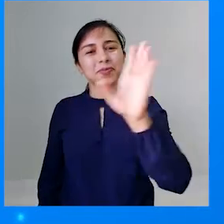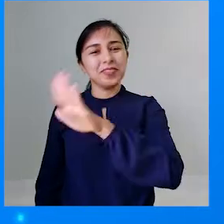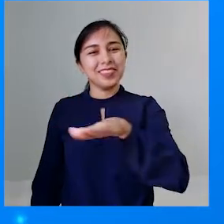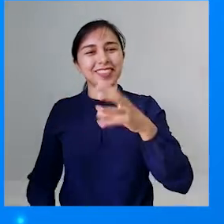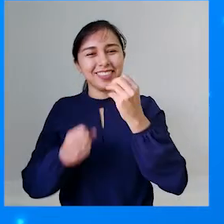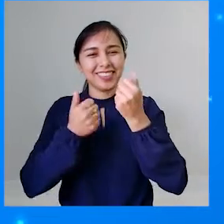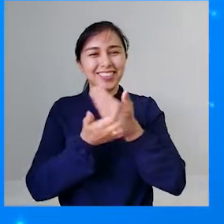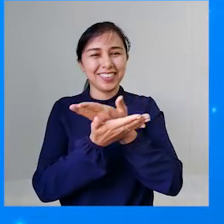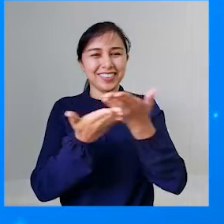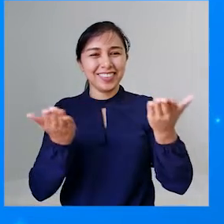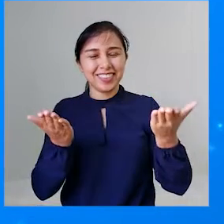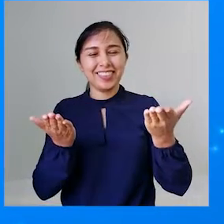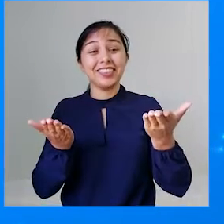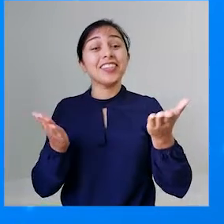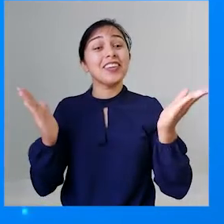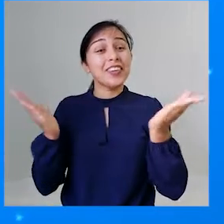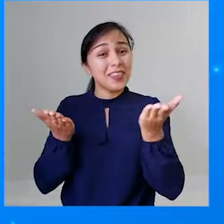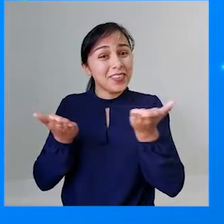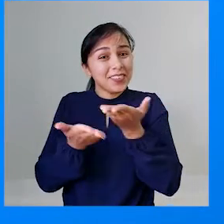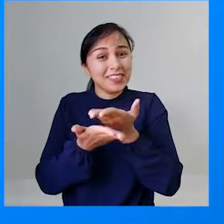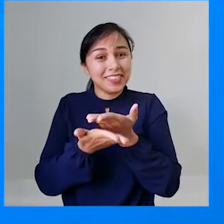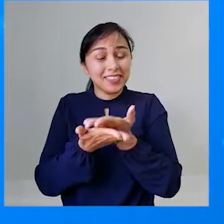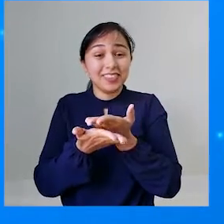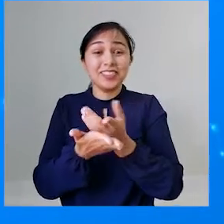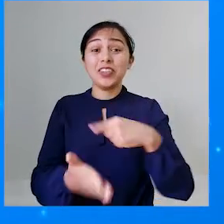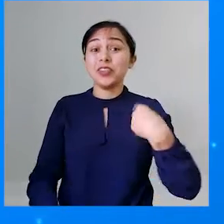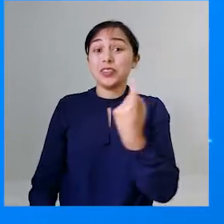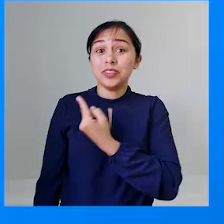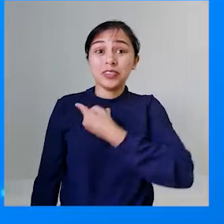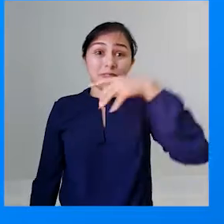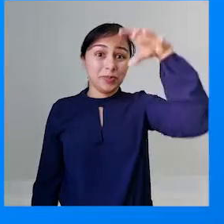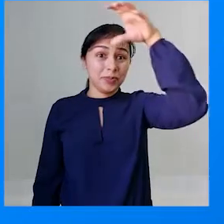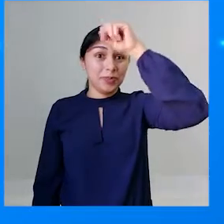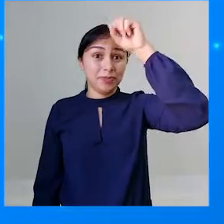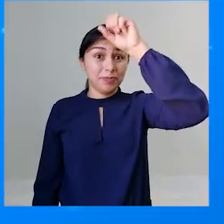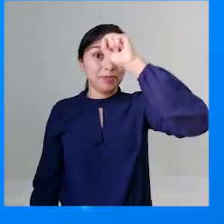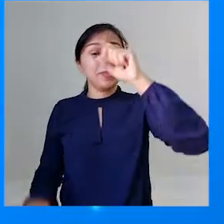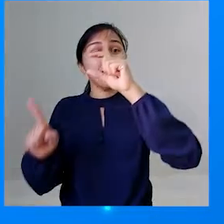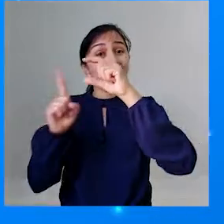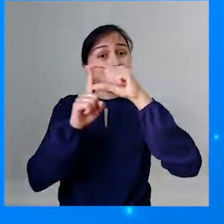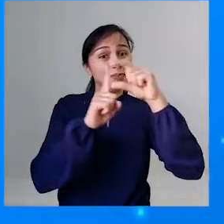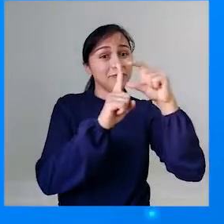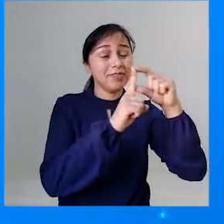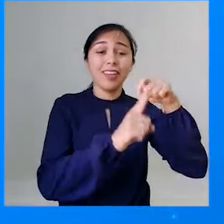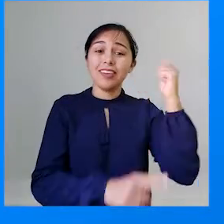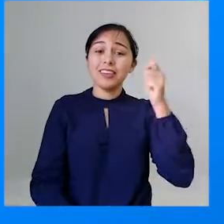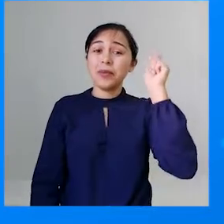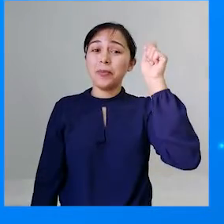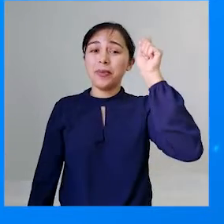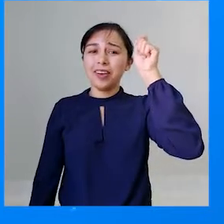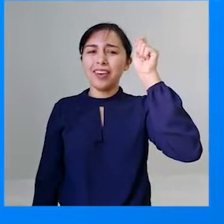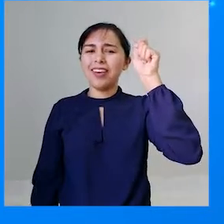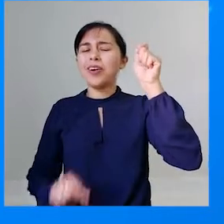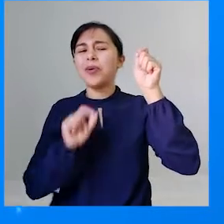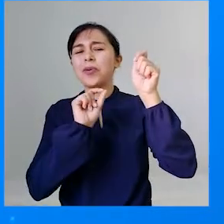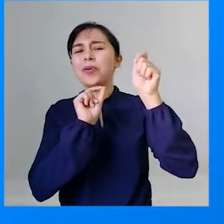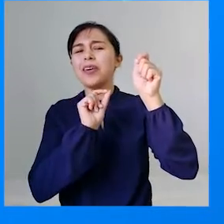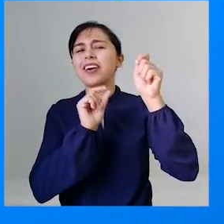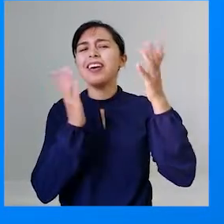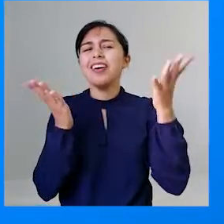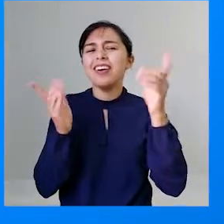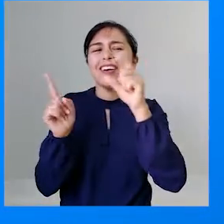o Olá crianças tudo bem com vocês hoje na nossa aula Vamos aprender as palavrinhas mágicas